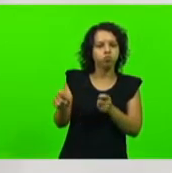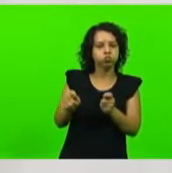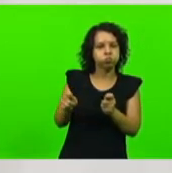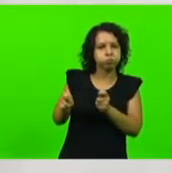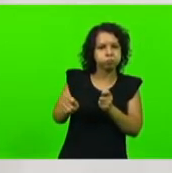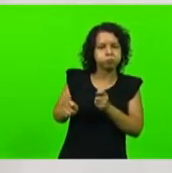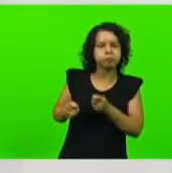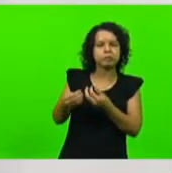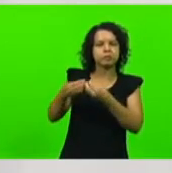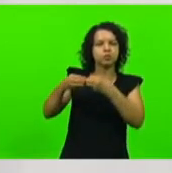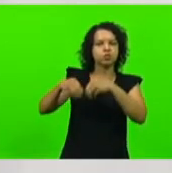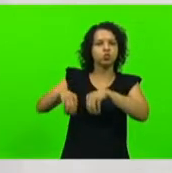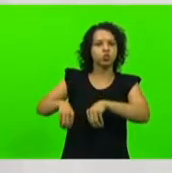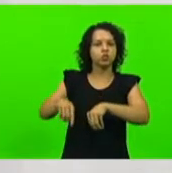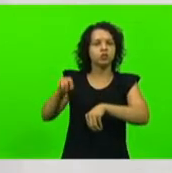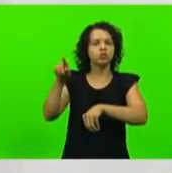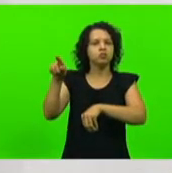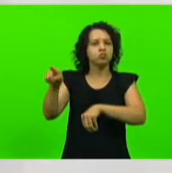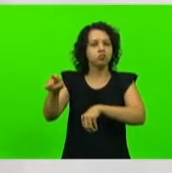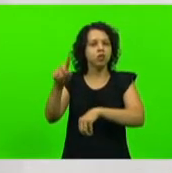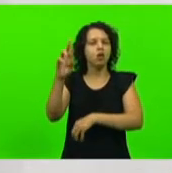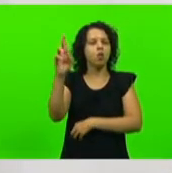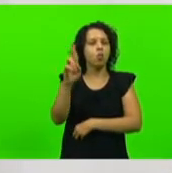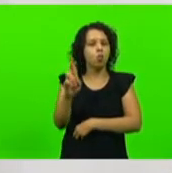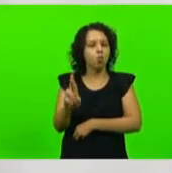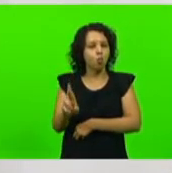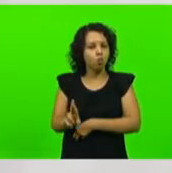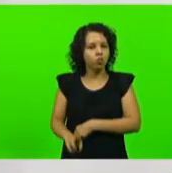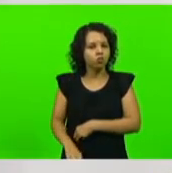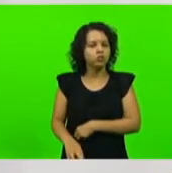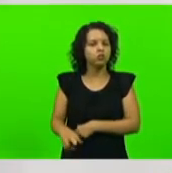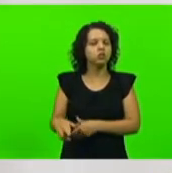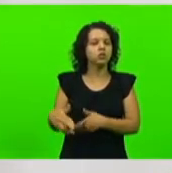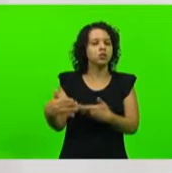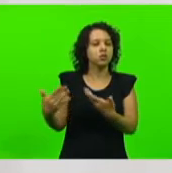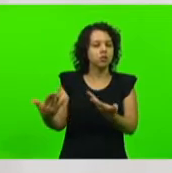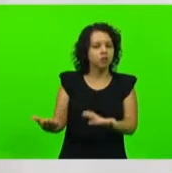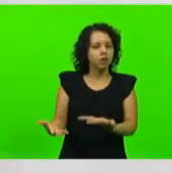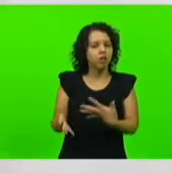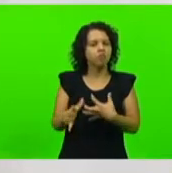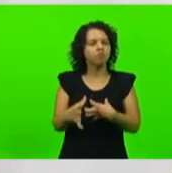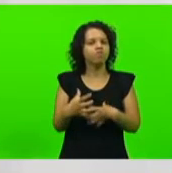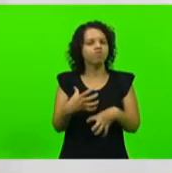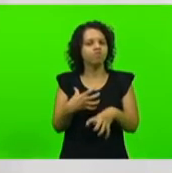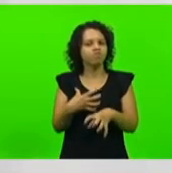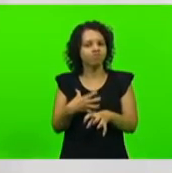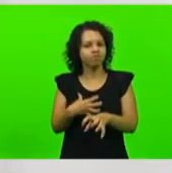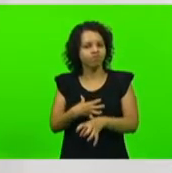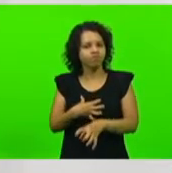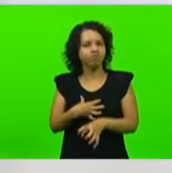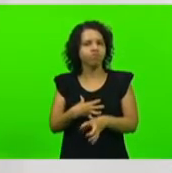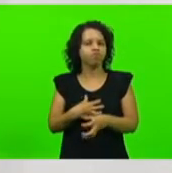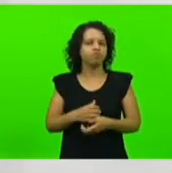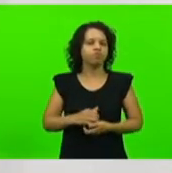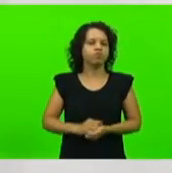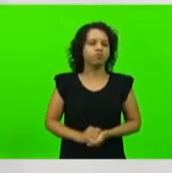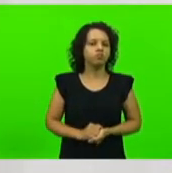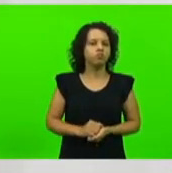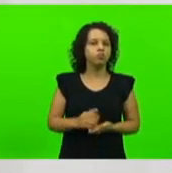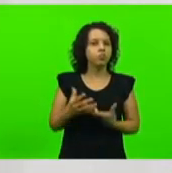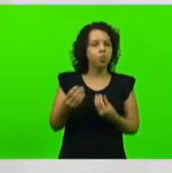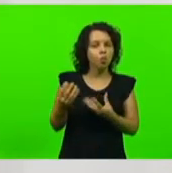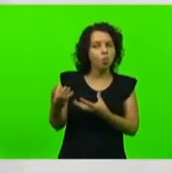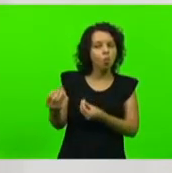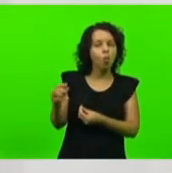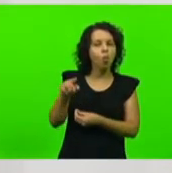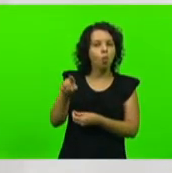prejuízo para a Rússia, que venha a sensibilizar, como muitos lá já